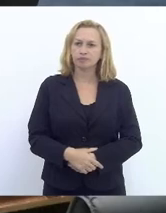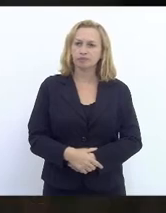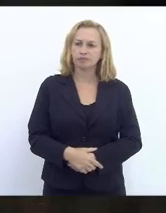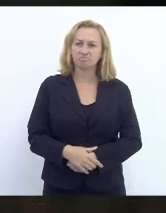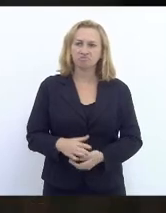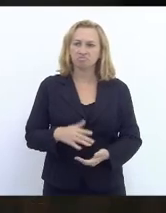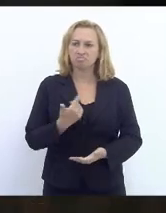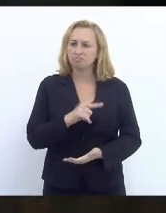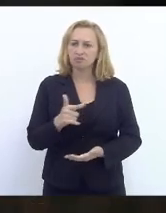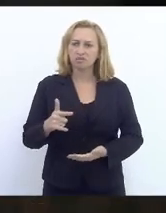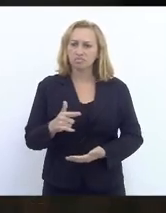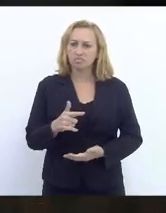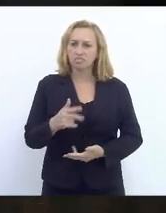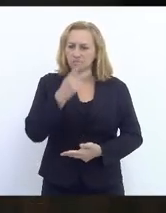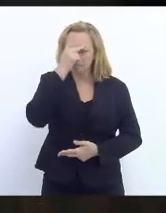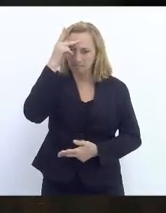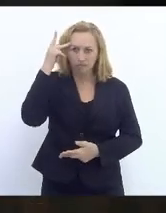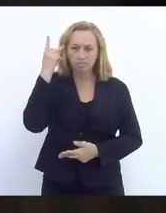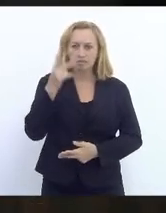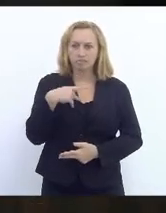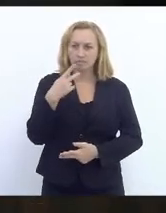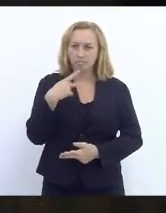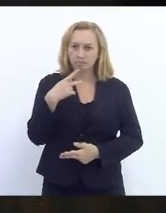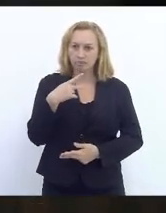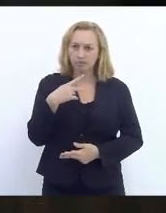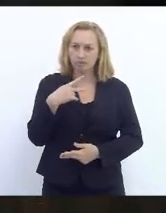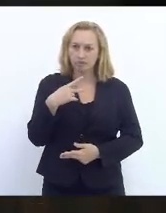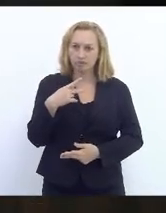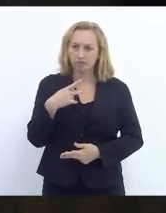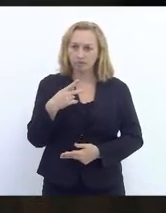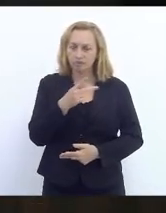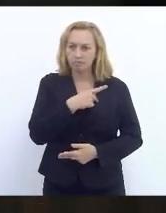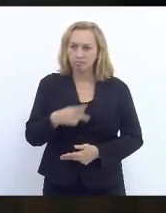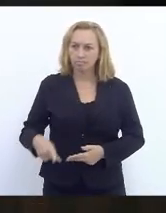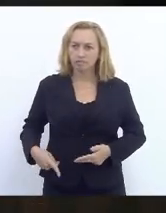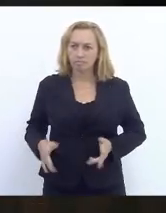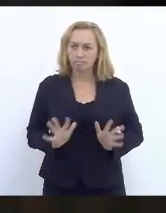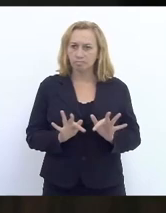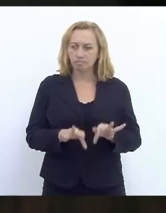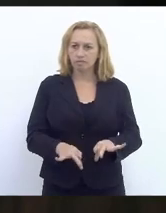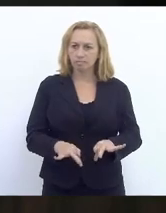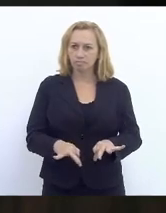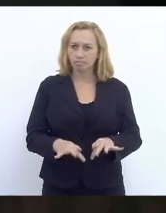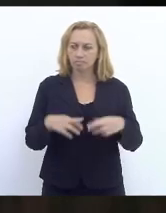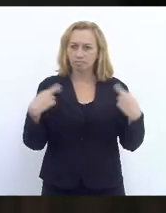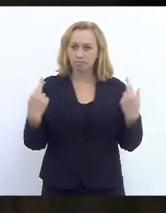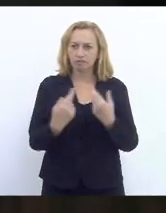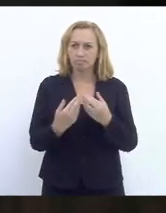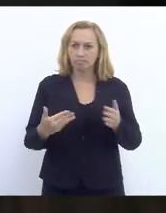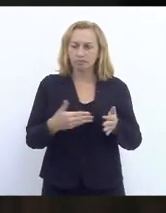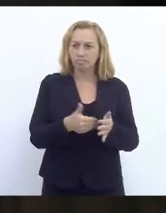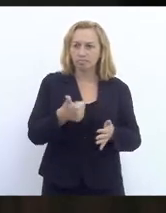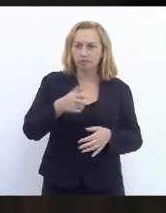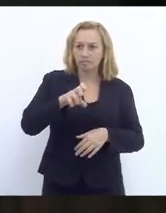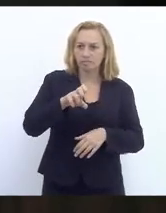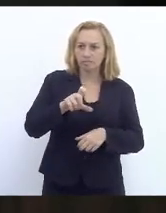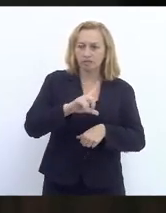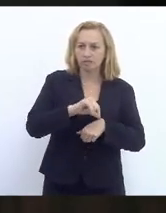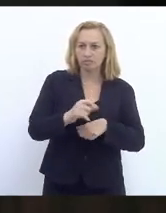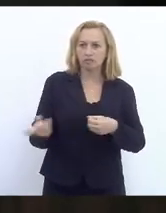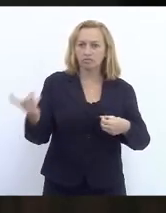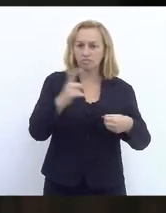e não haver mais paradores de inscrito ou Presidente suspende a sessão até às 15horas quando